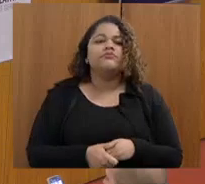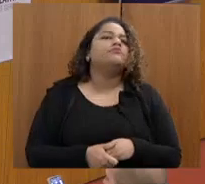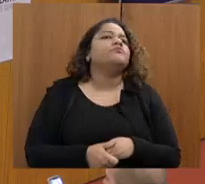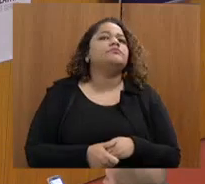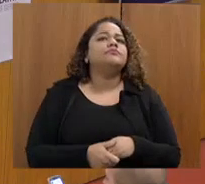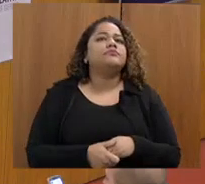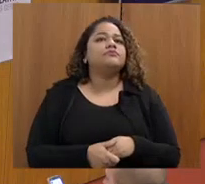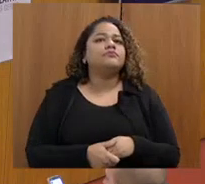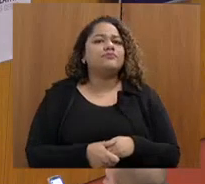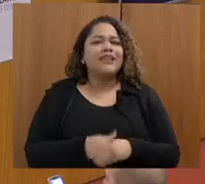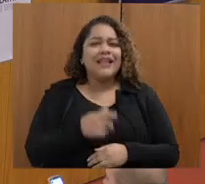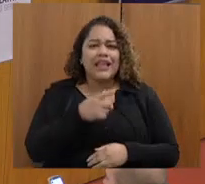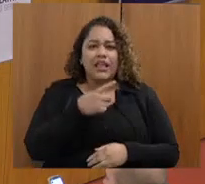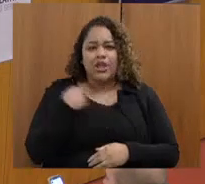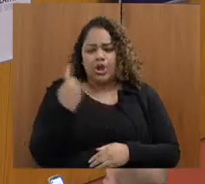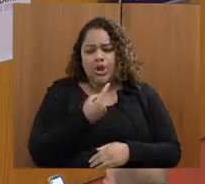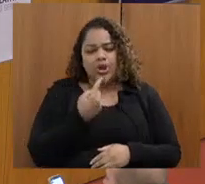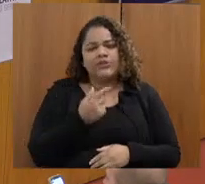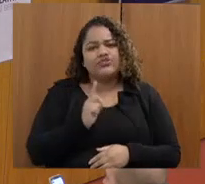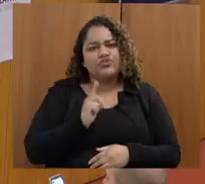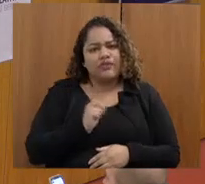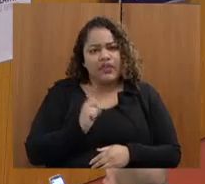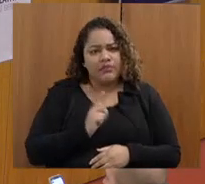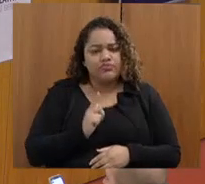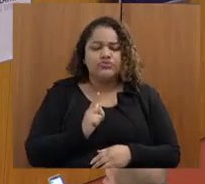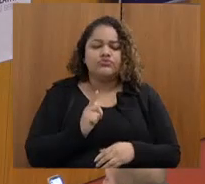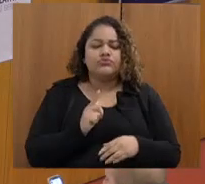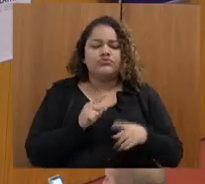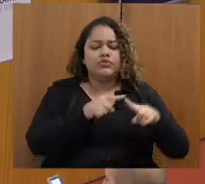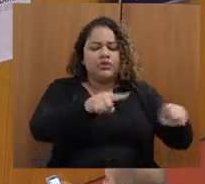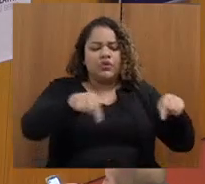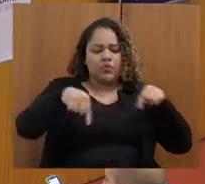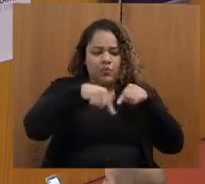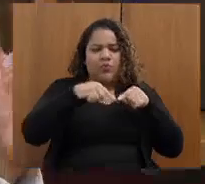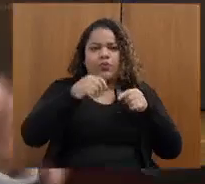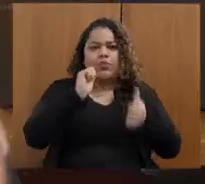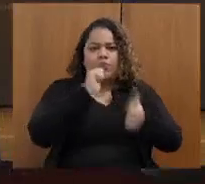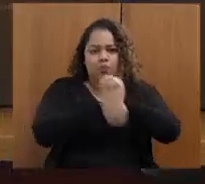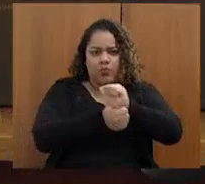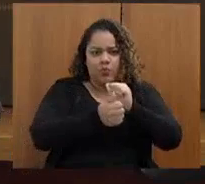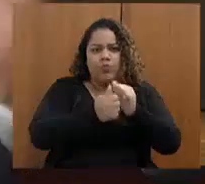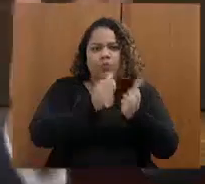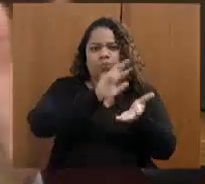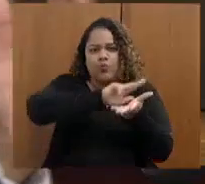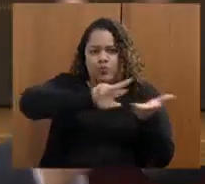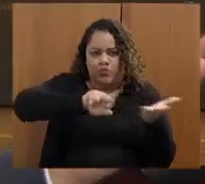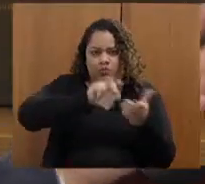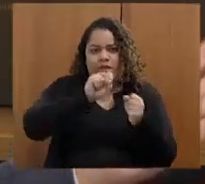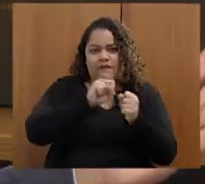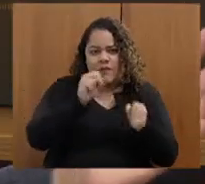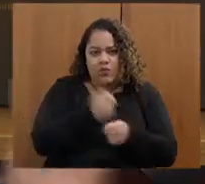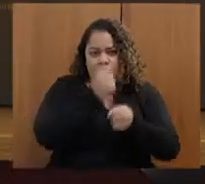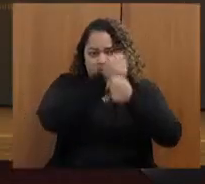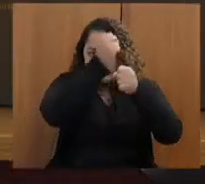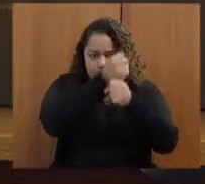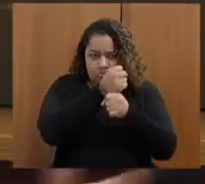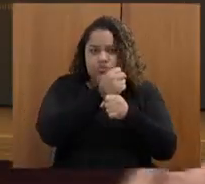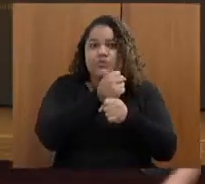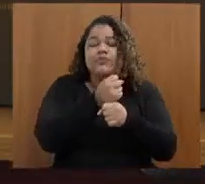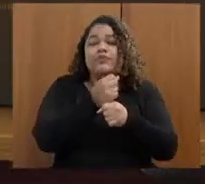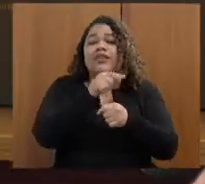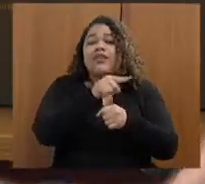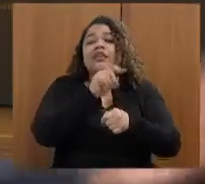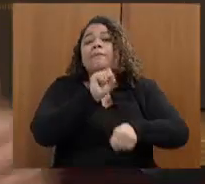quadras que foram feitas com a Ana Lúcia Gazola e que foram paralisadas nas escolas estaduais